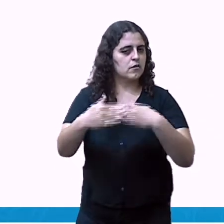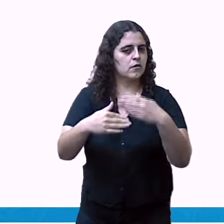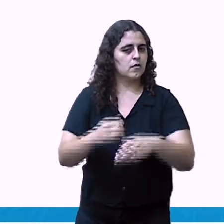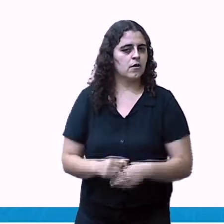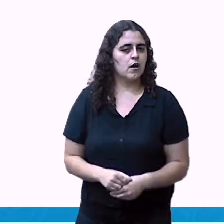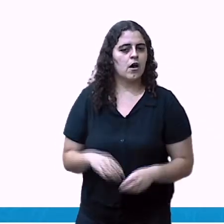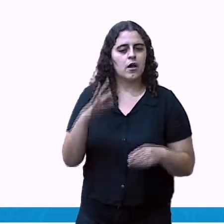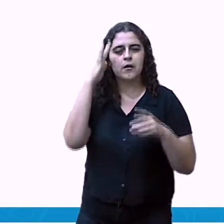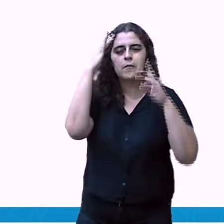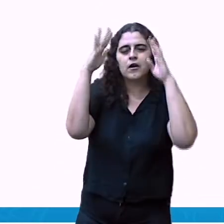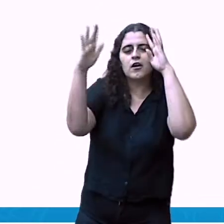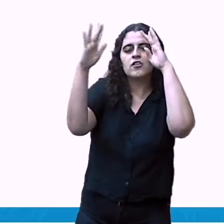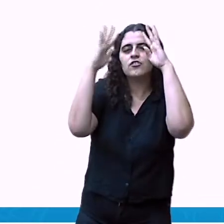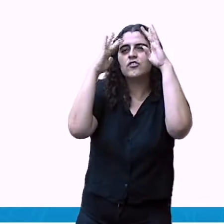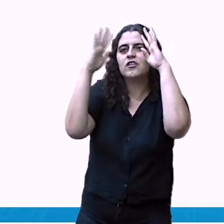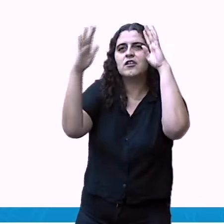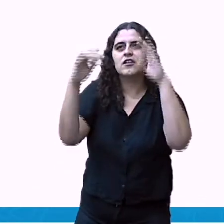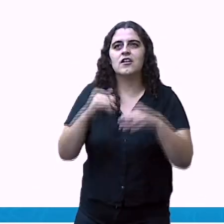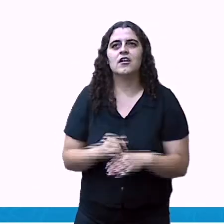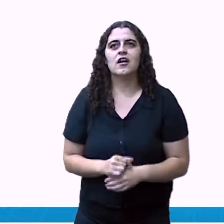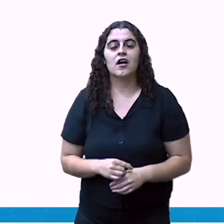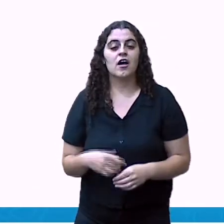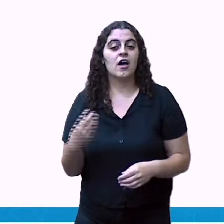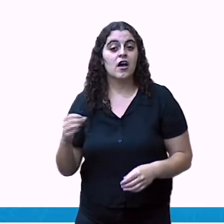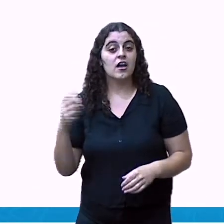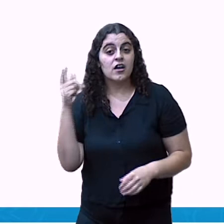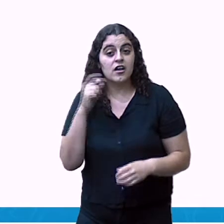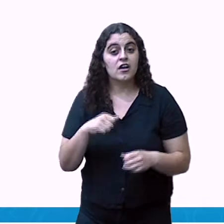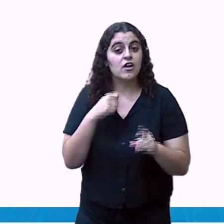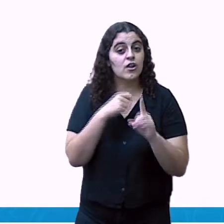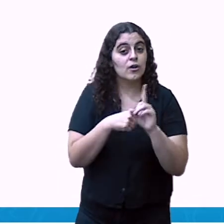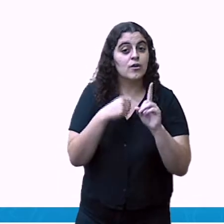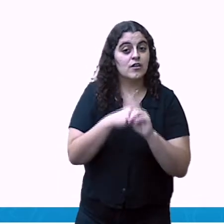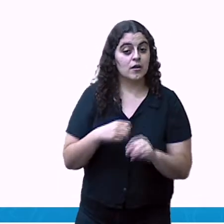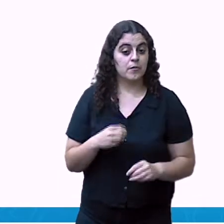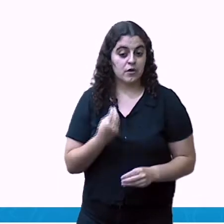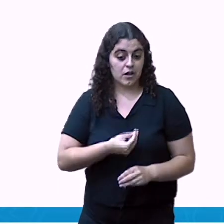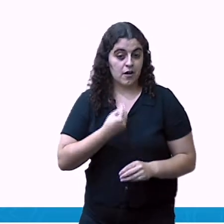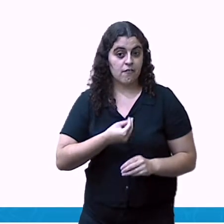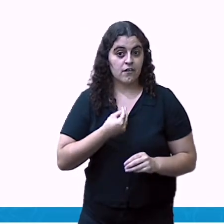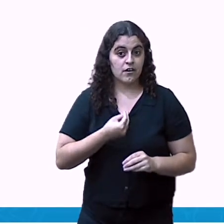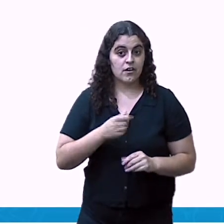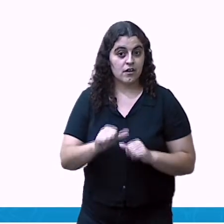vento, pois quem para é poste. A vida é movimento.